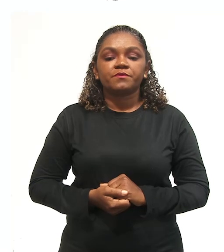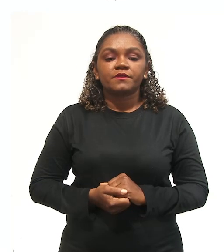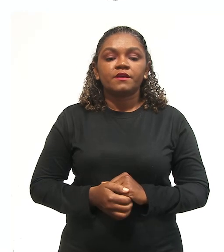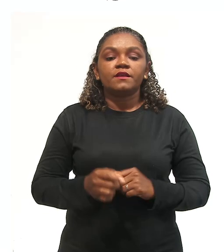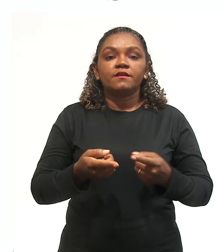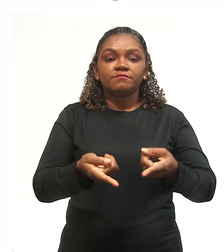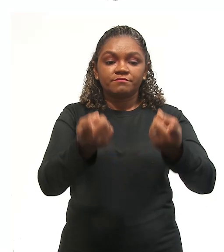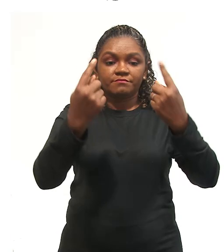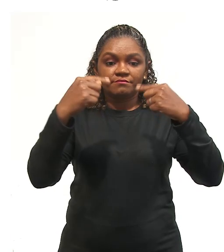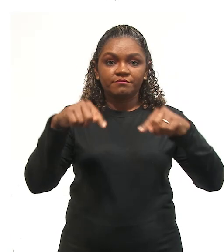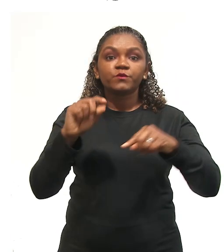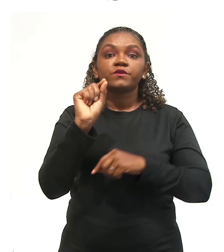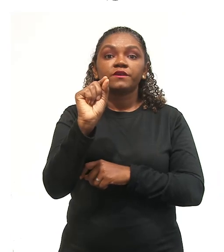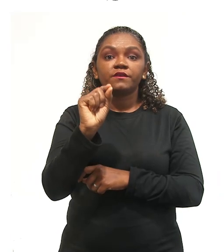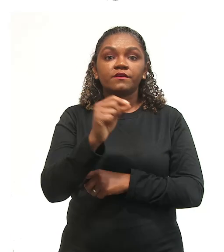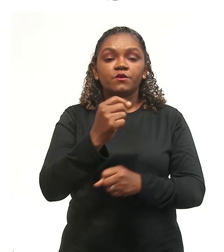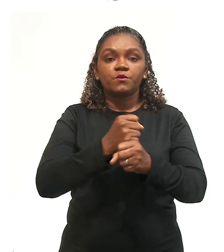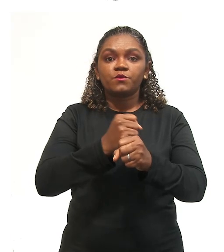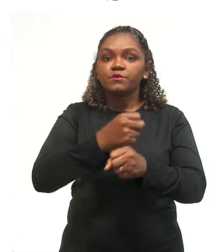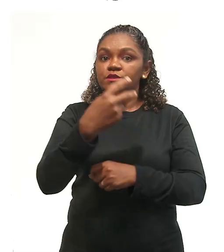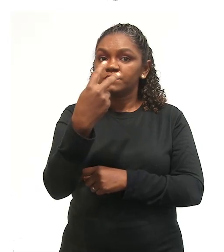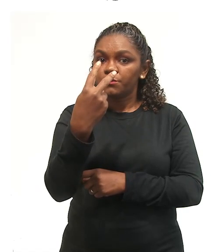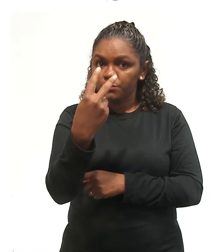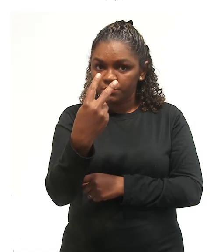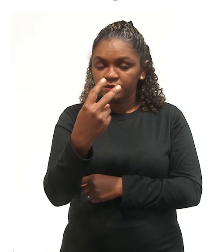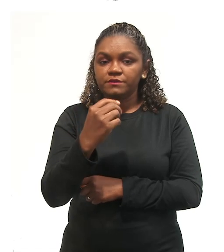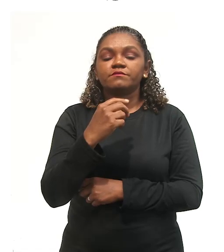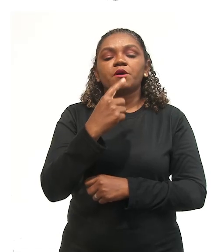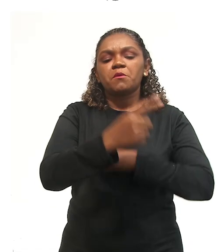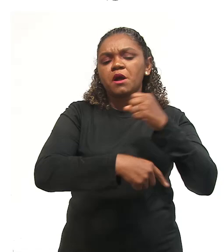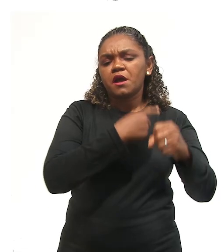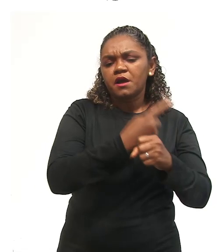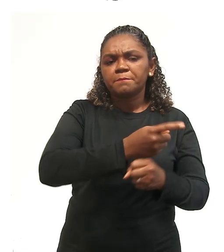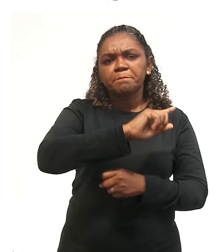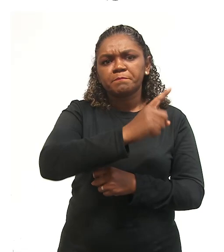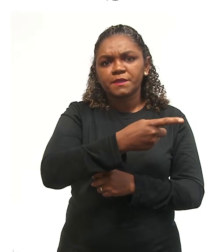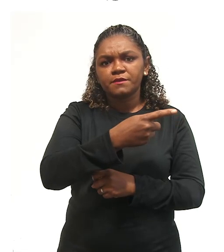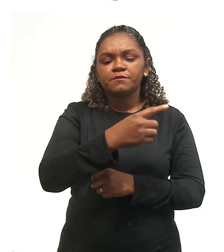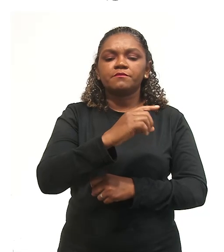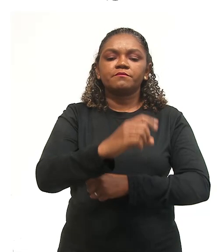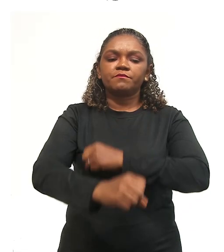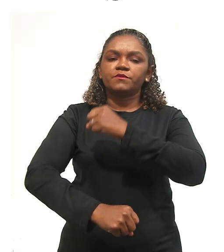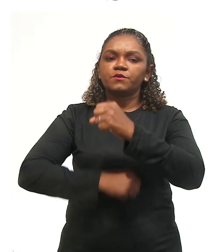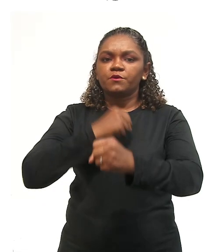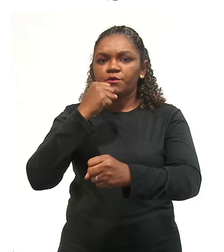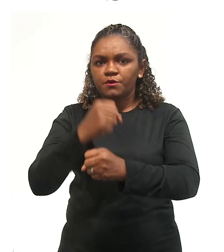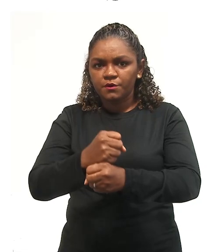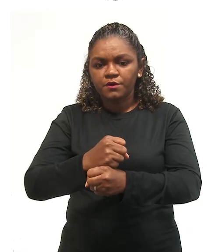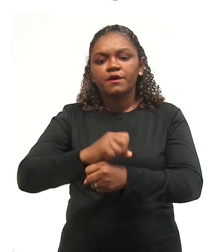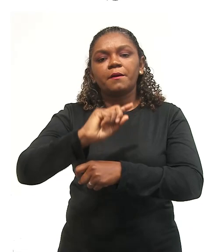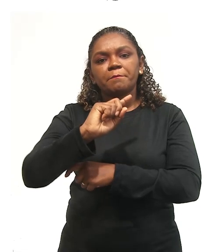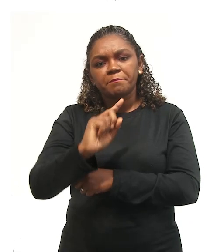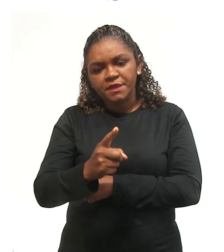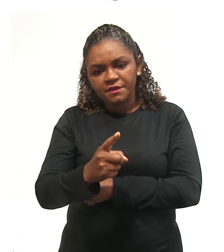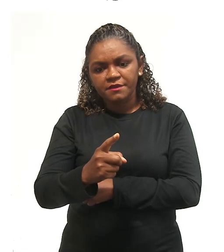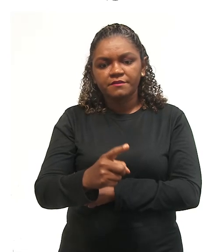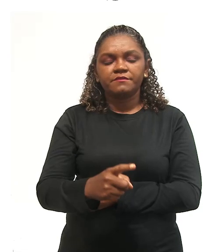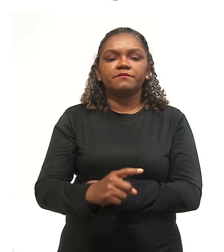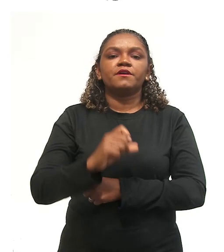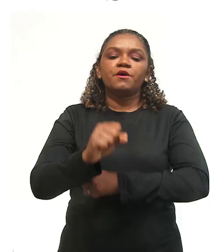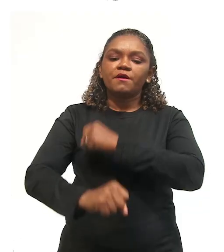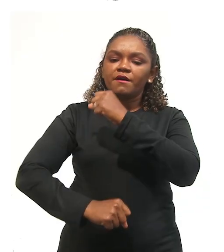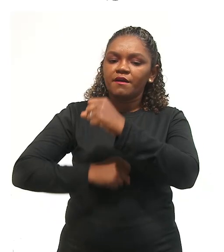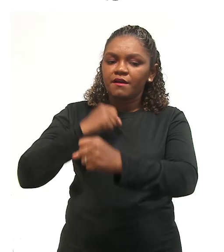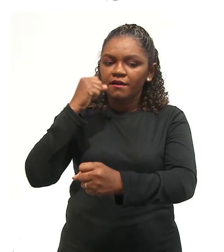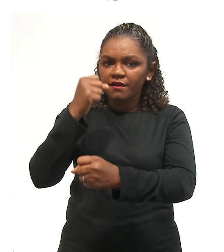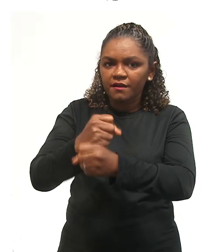seguida os juros gerados no segundo ano, que eles são 5.000, vezes 0,20, que é